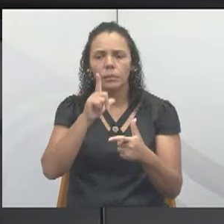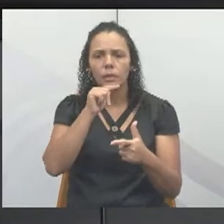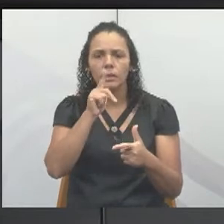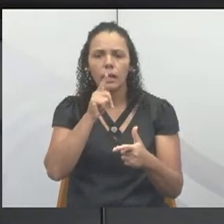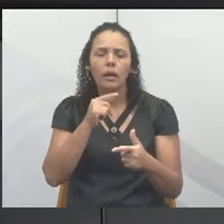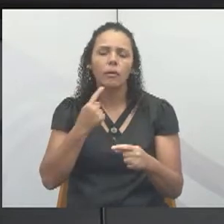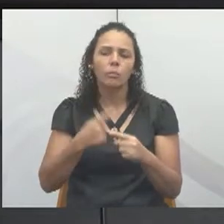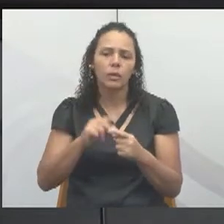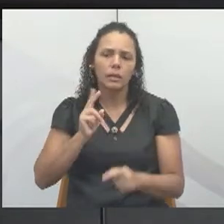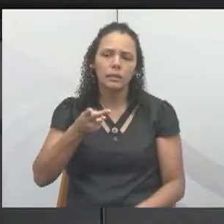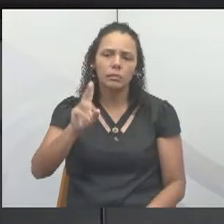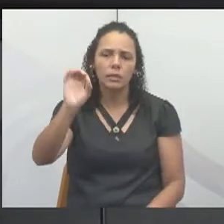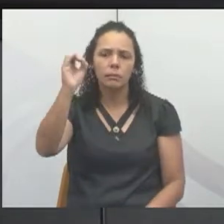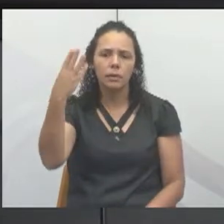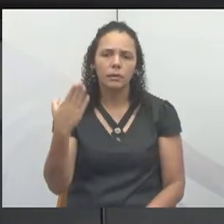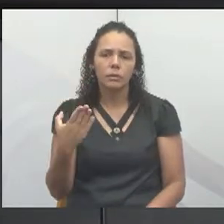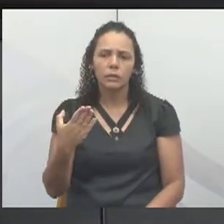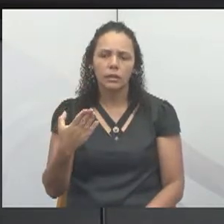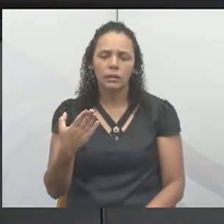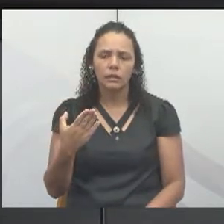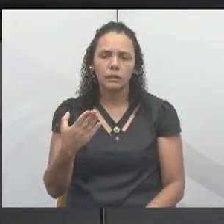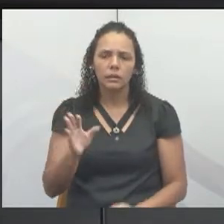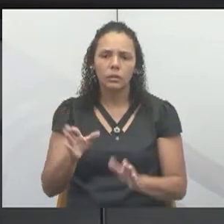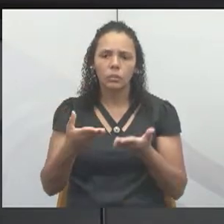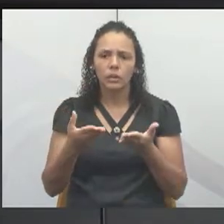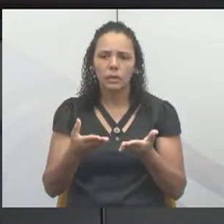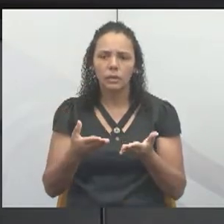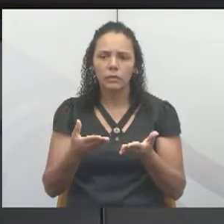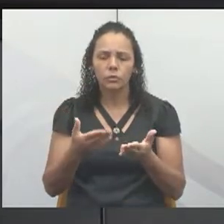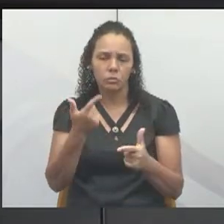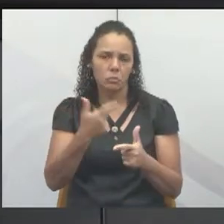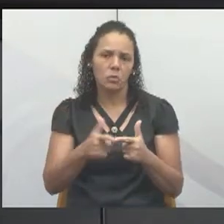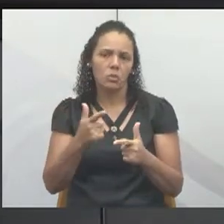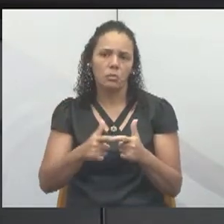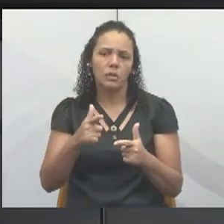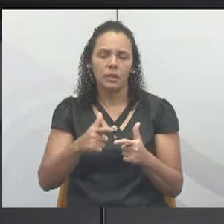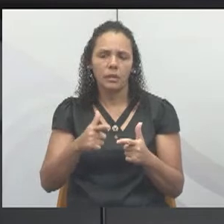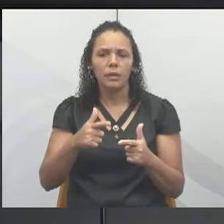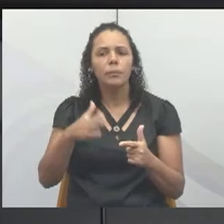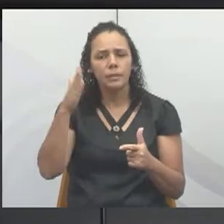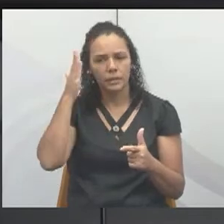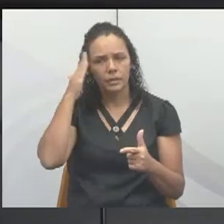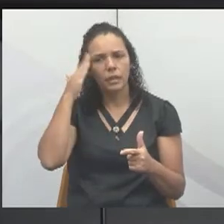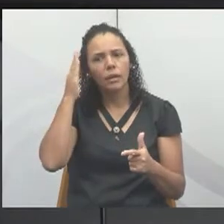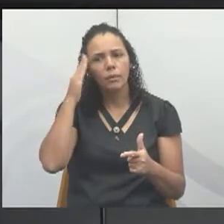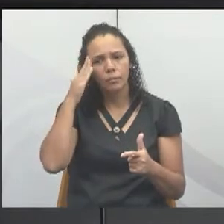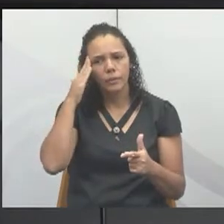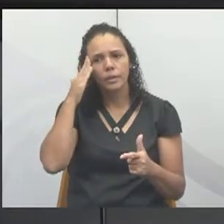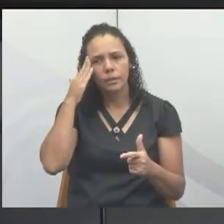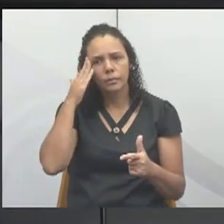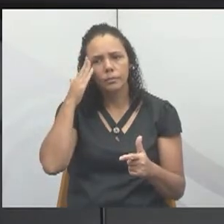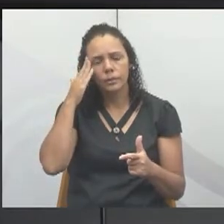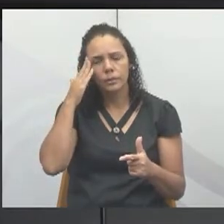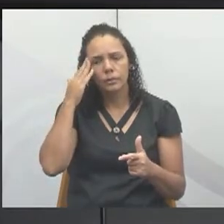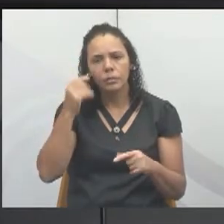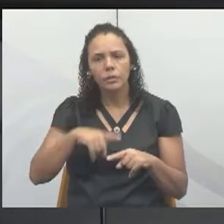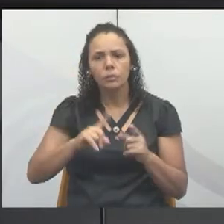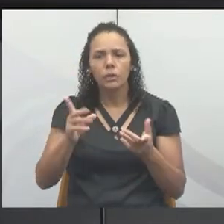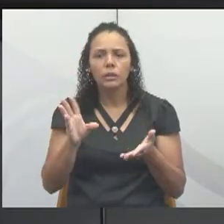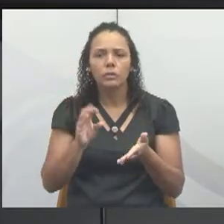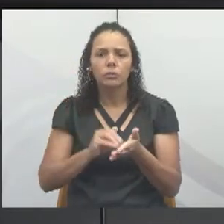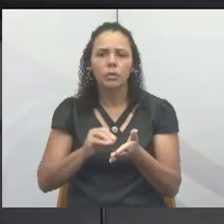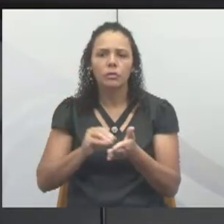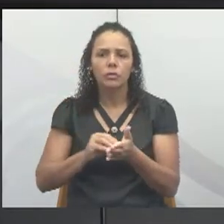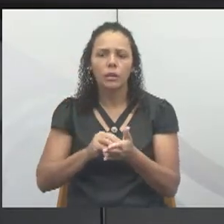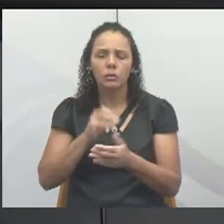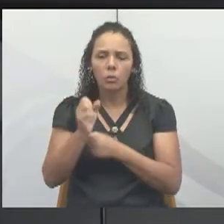bairros. E quando é uma falha ocasional, a gente entende. Problemas acontecem, política é gestão de crise. Quando é uma falha que